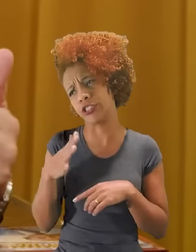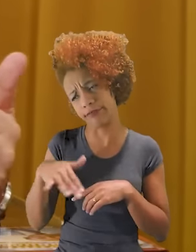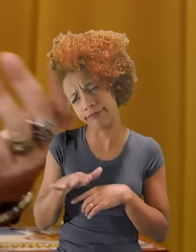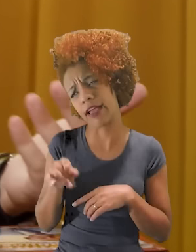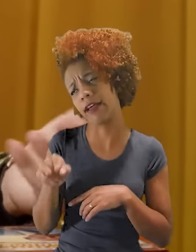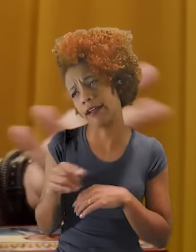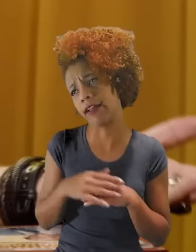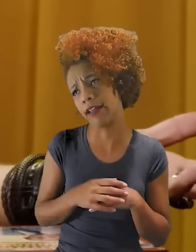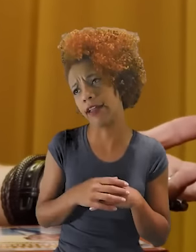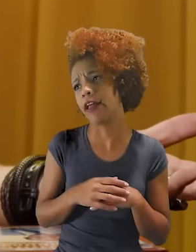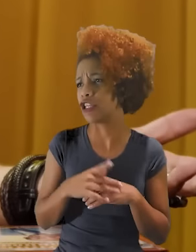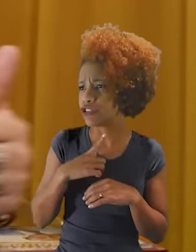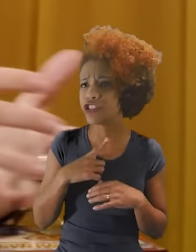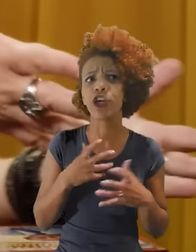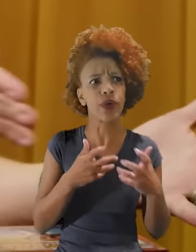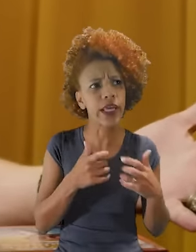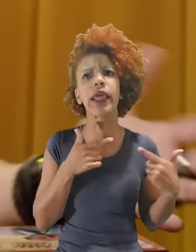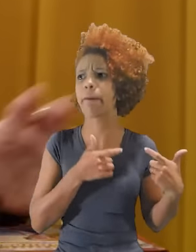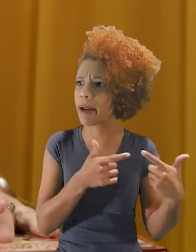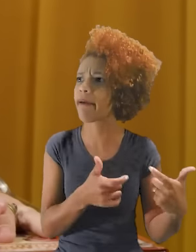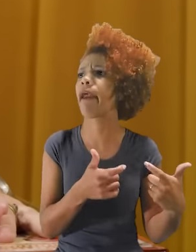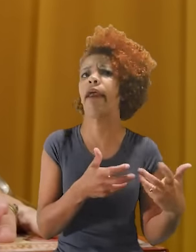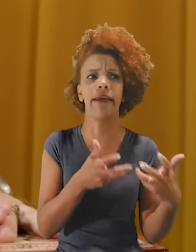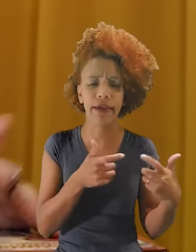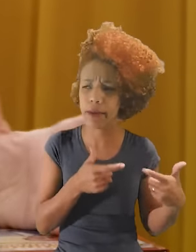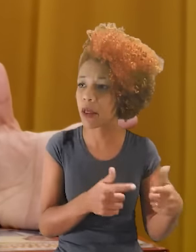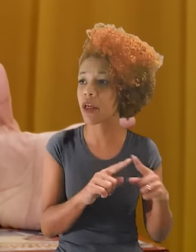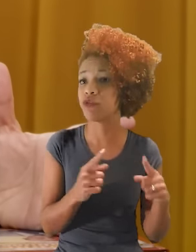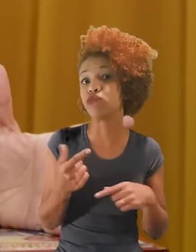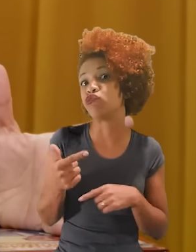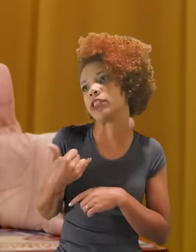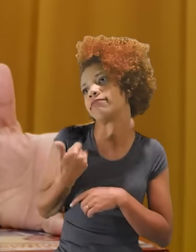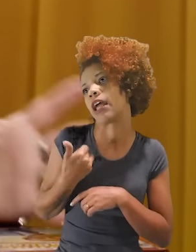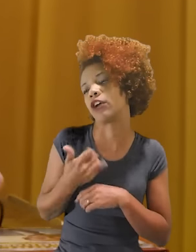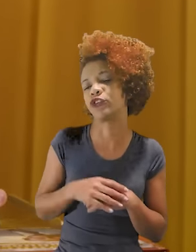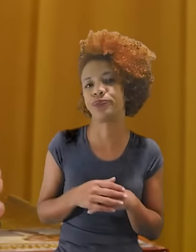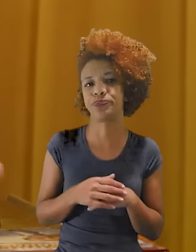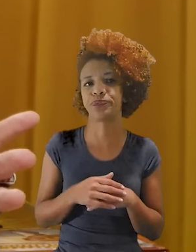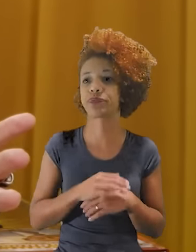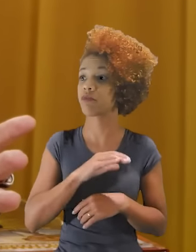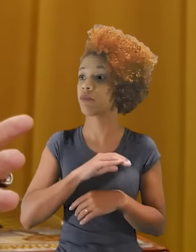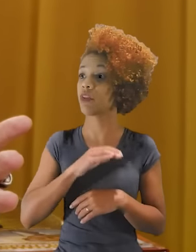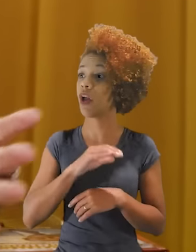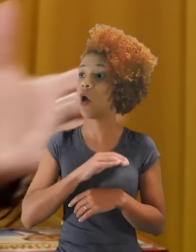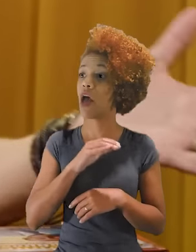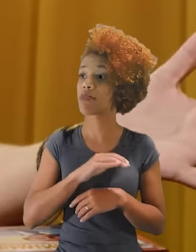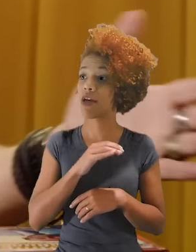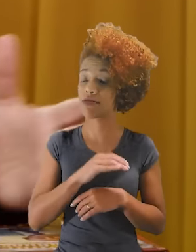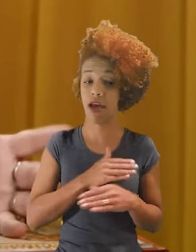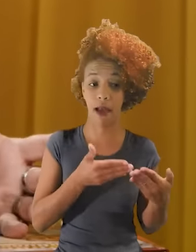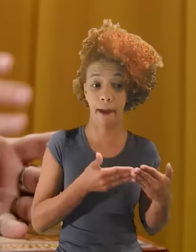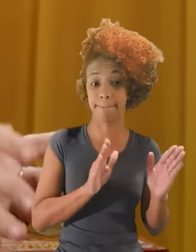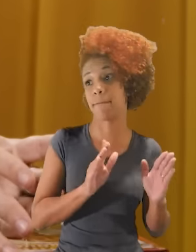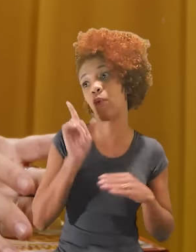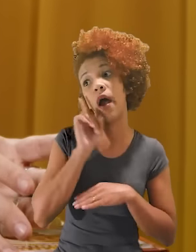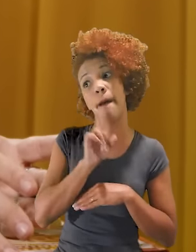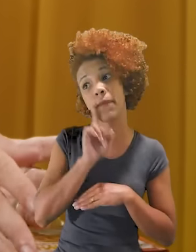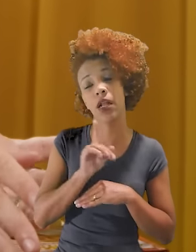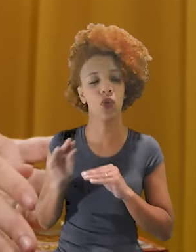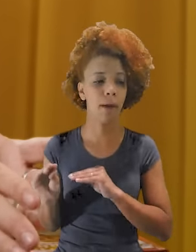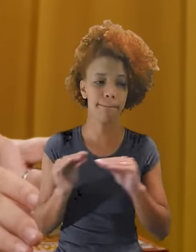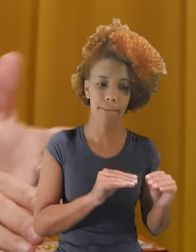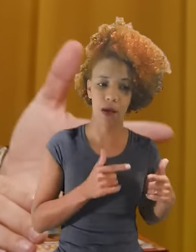daquela época, sim, os caras tinham isso mesmo. O cara queria ir pra guerra. E aí ele não tinha idade pra ir pra guerra. E aí o Canadá abriu, era americano, abriu pra poder